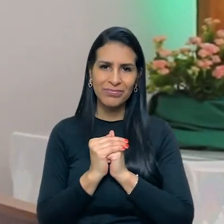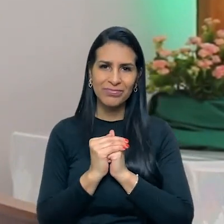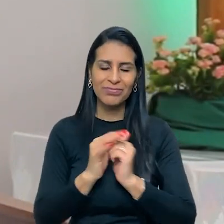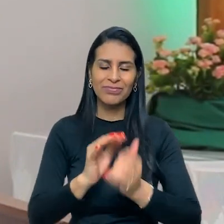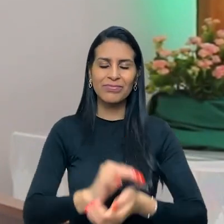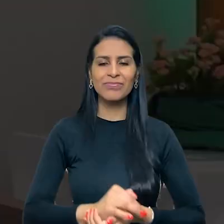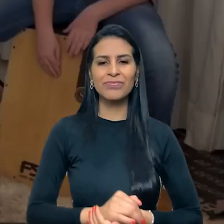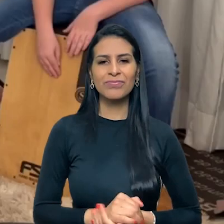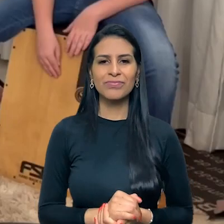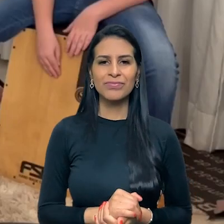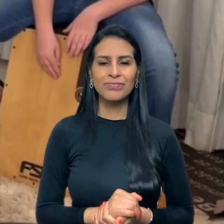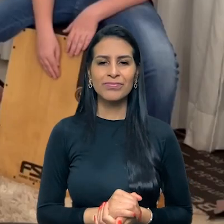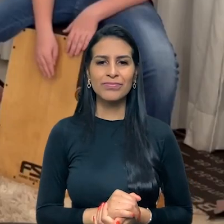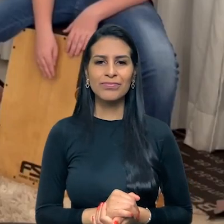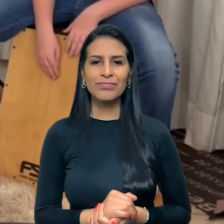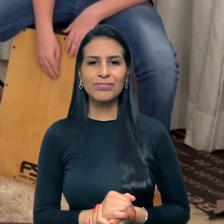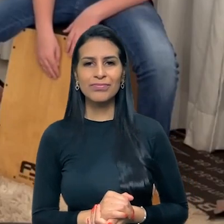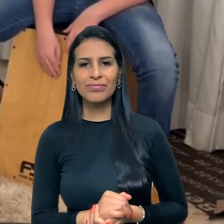Amém.